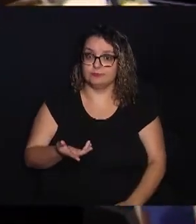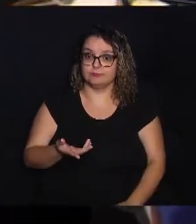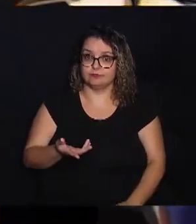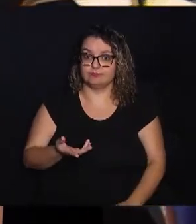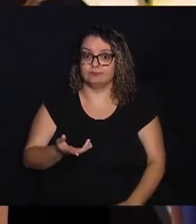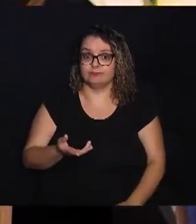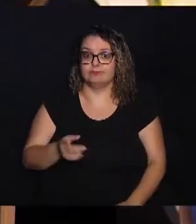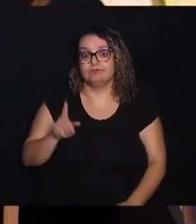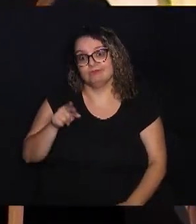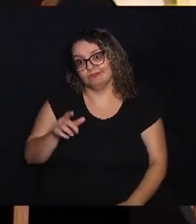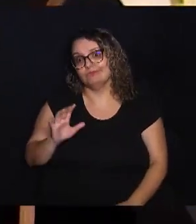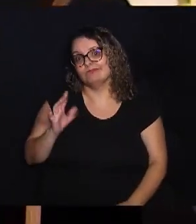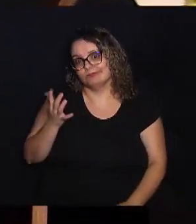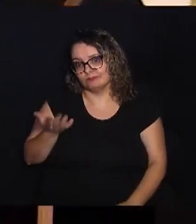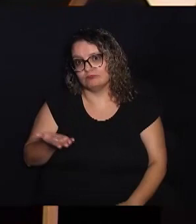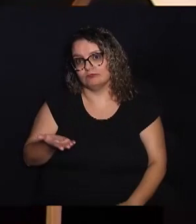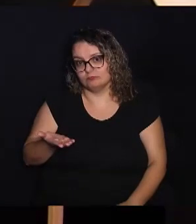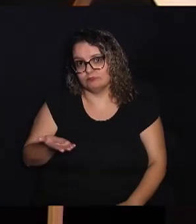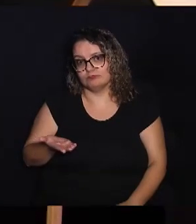acaba